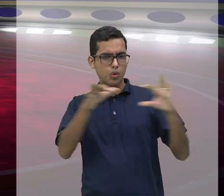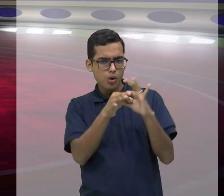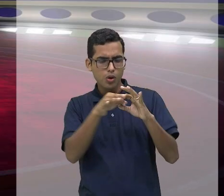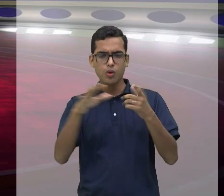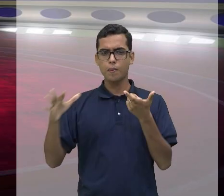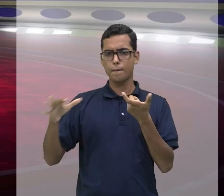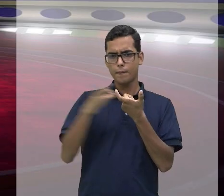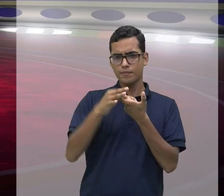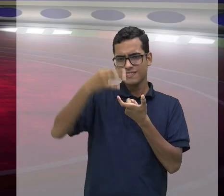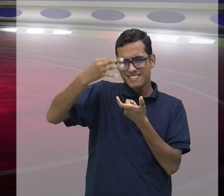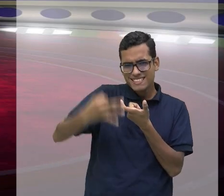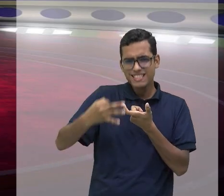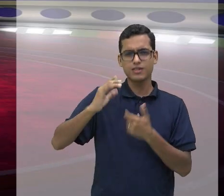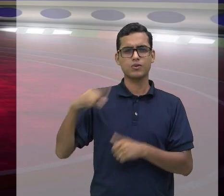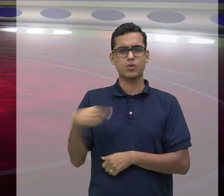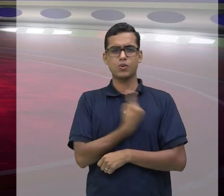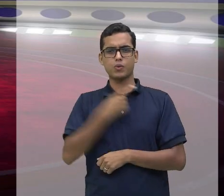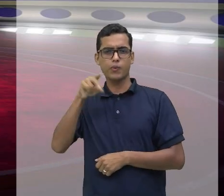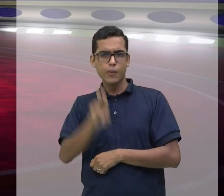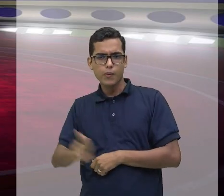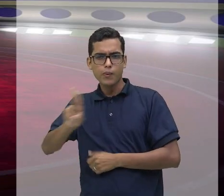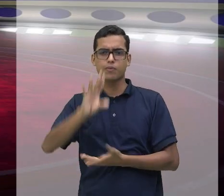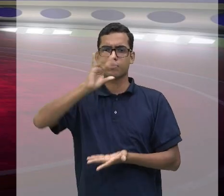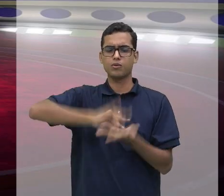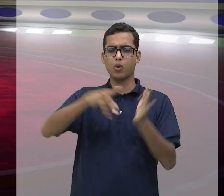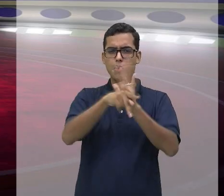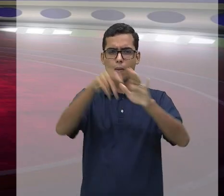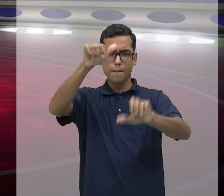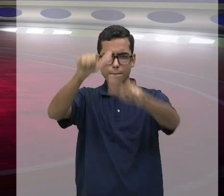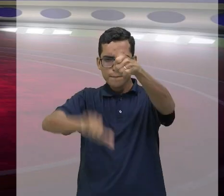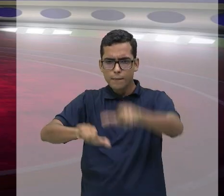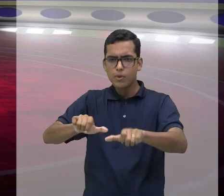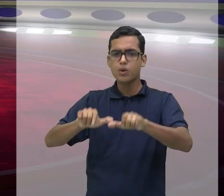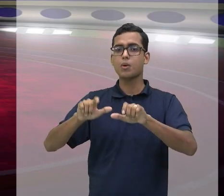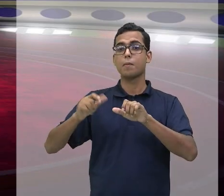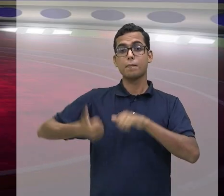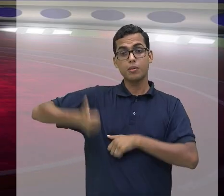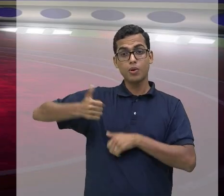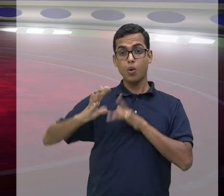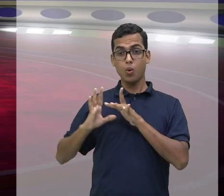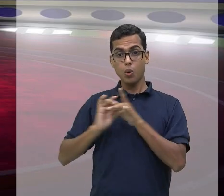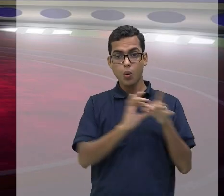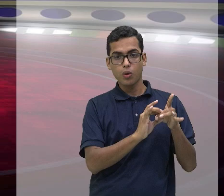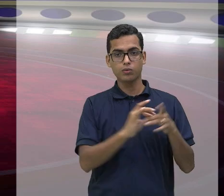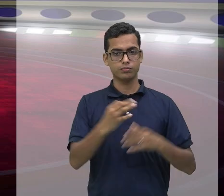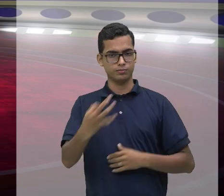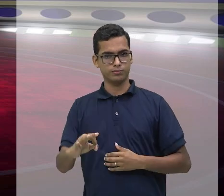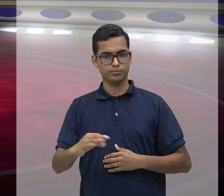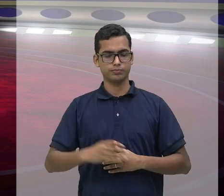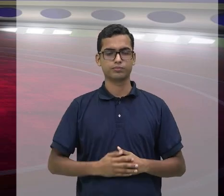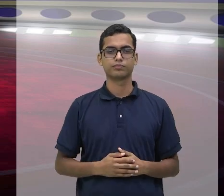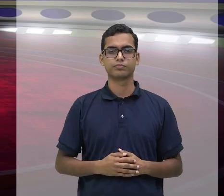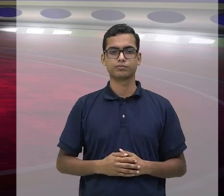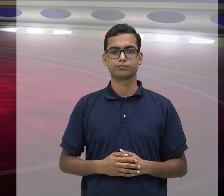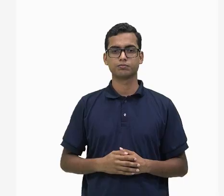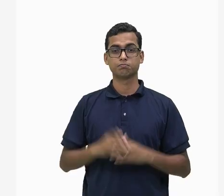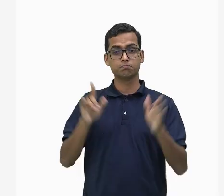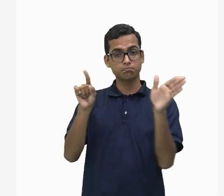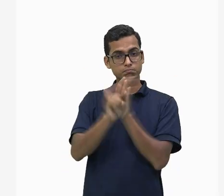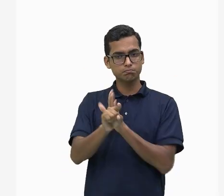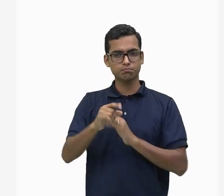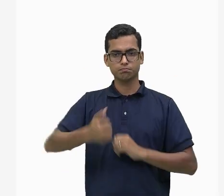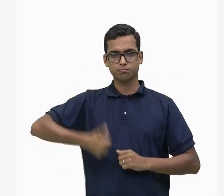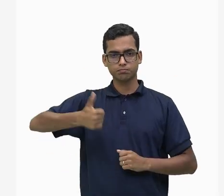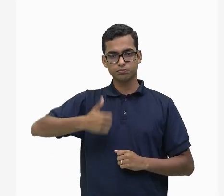word correta que nós vamos utilizar, analisando sempre o contexto. Vamos dar uma olhadinha na nossa primeira perguntinha? Olha